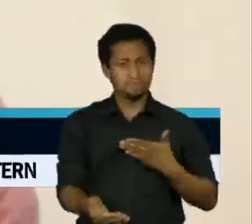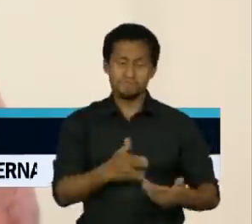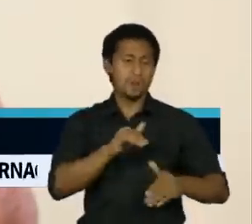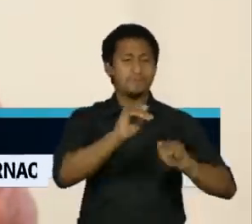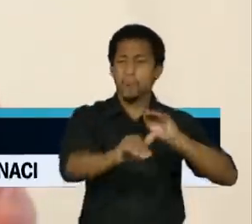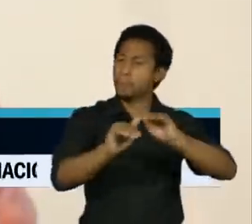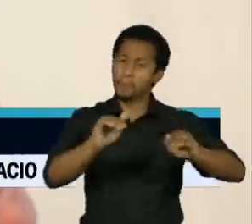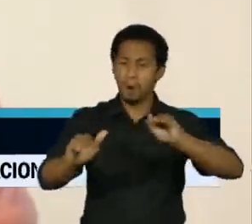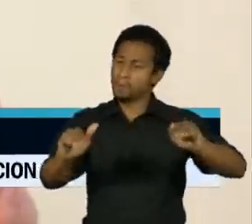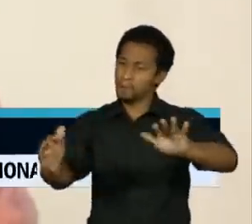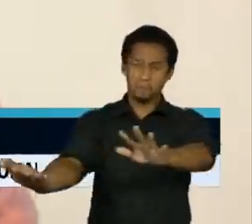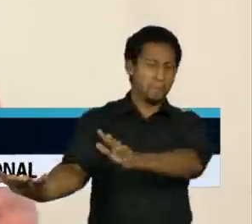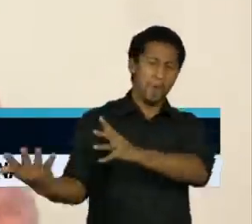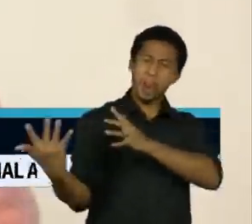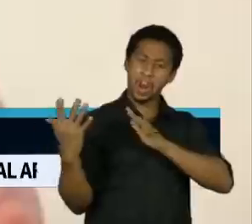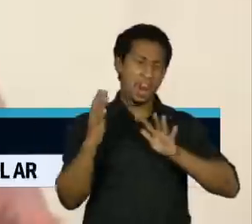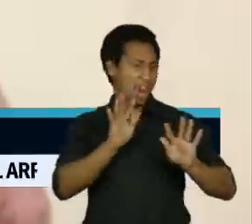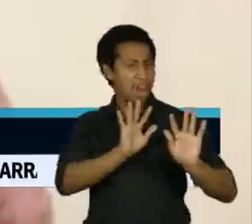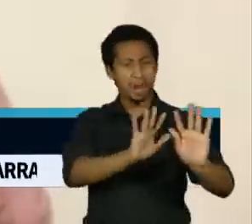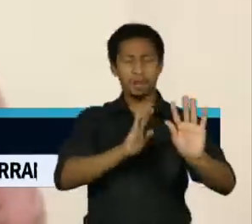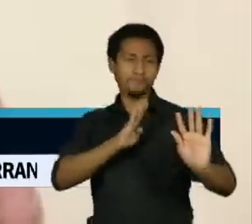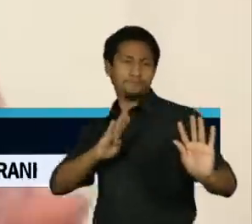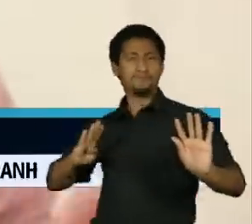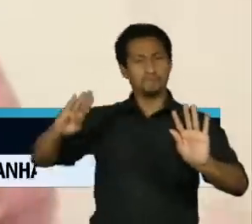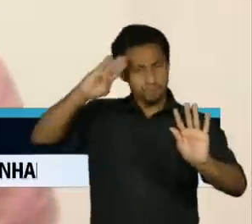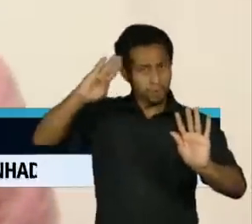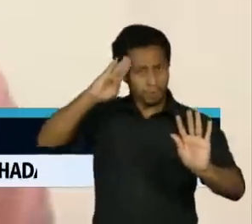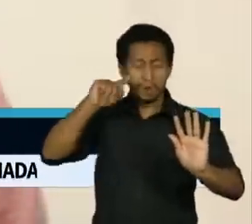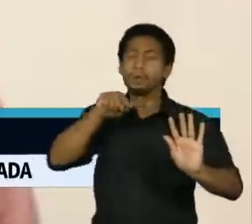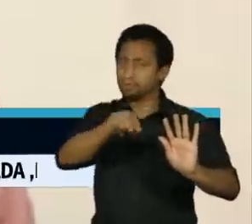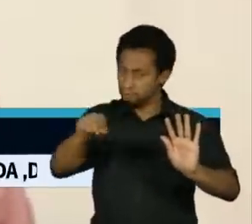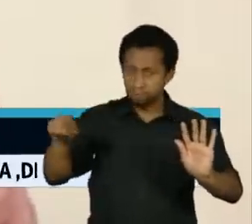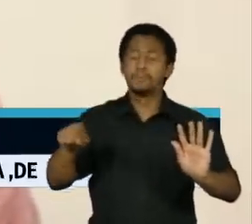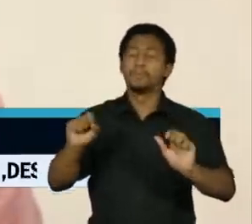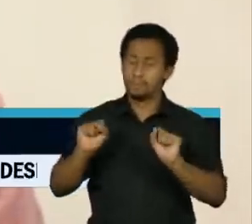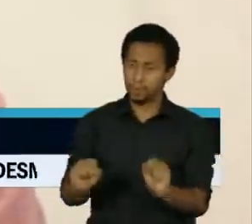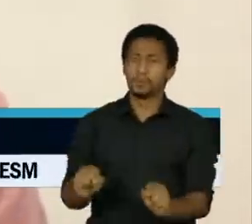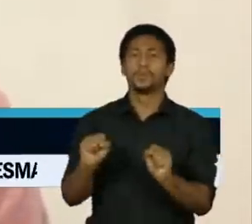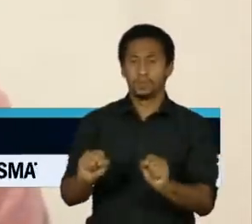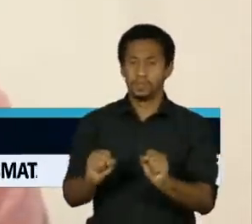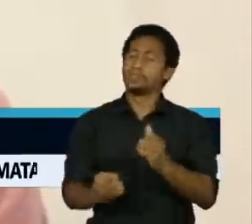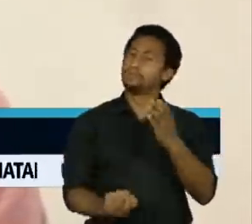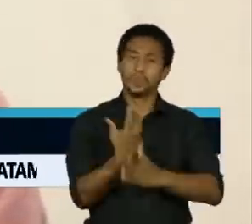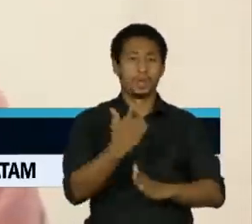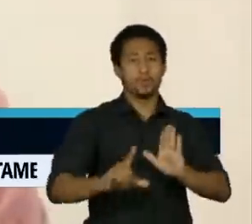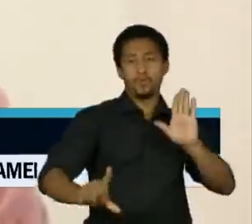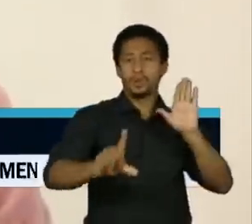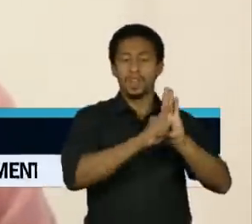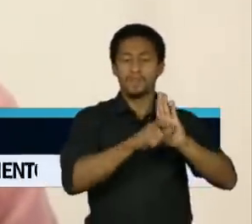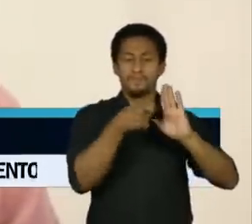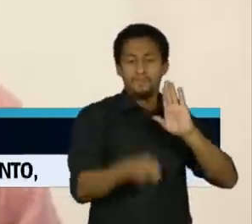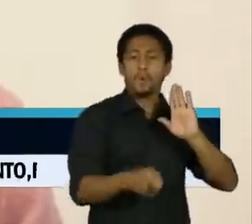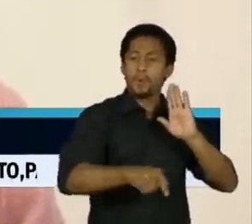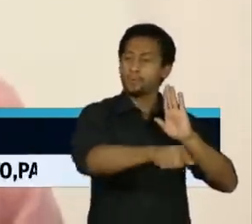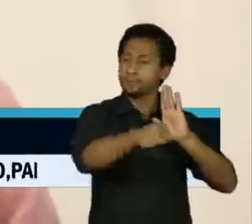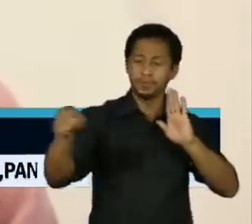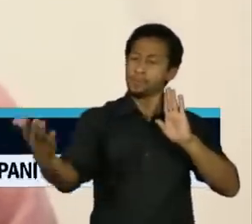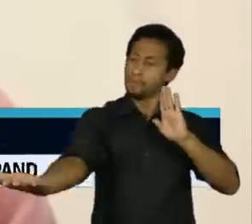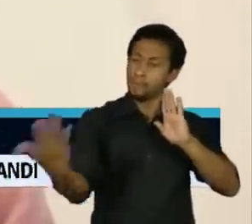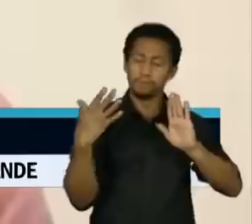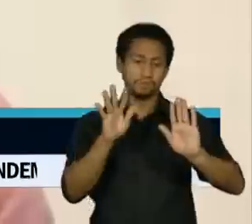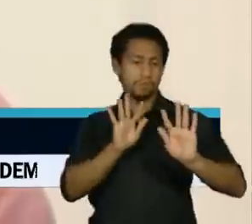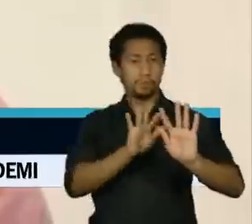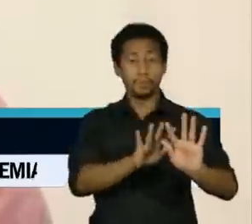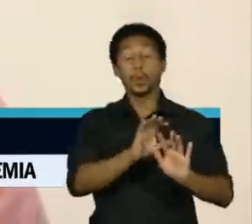batalha, seja numa atividade de infantaria, por exemplo, seja ajudando na produção